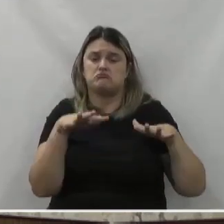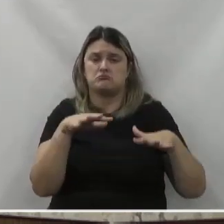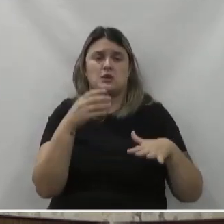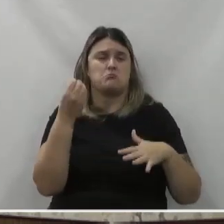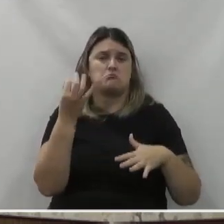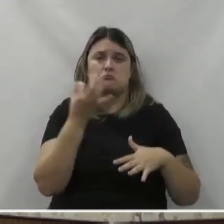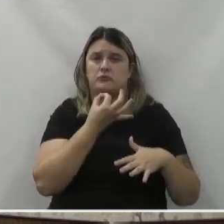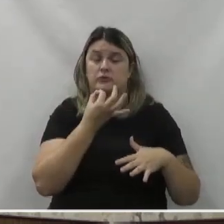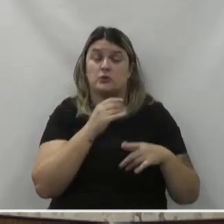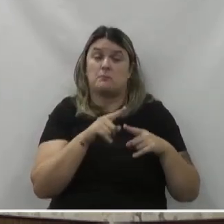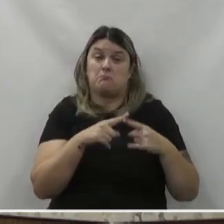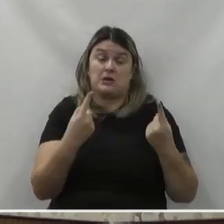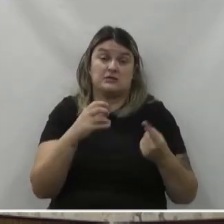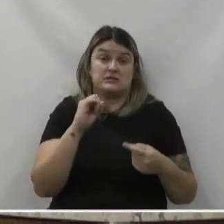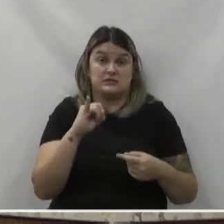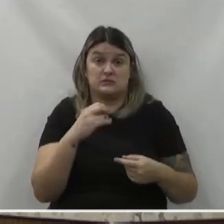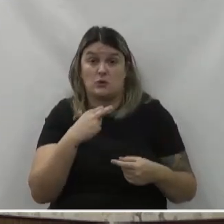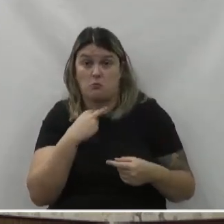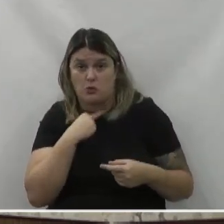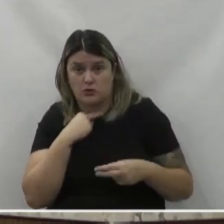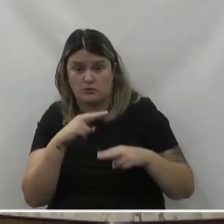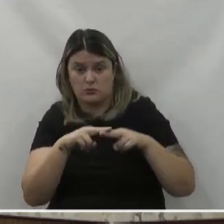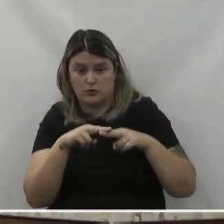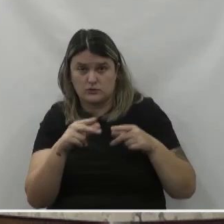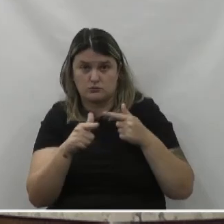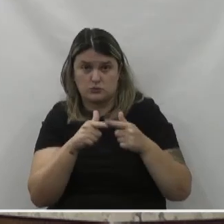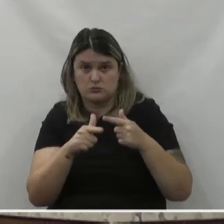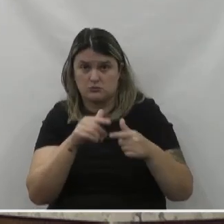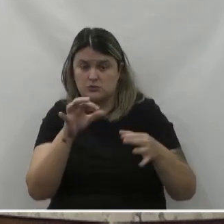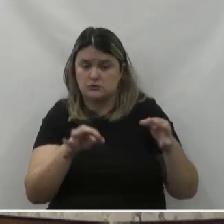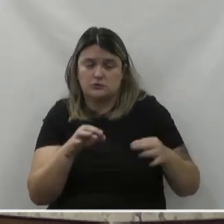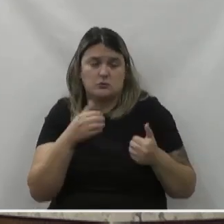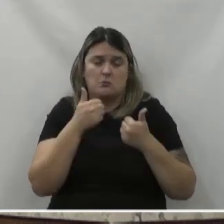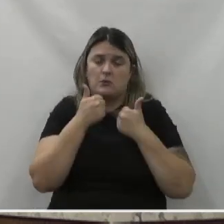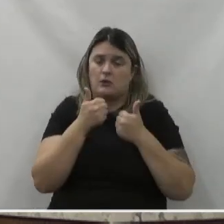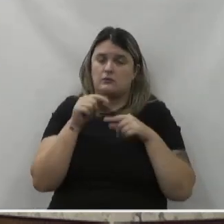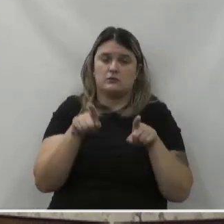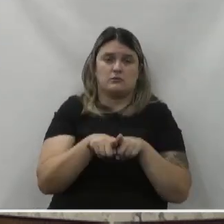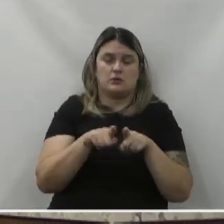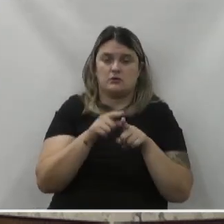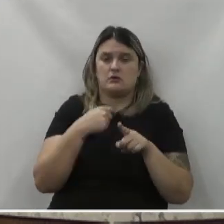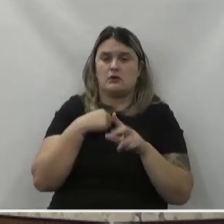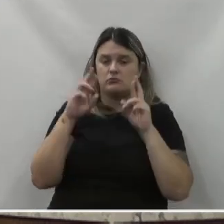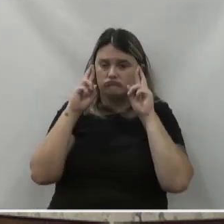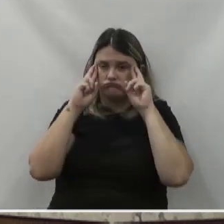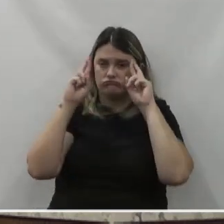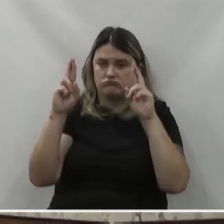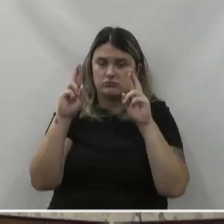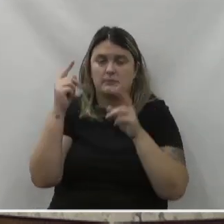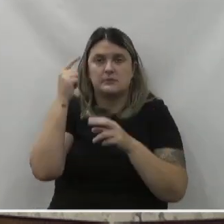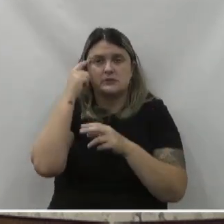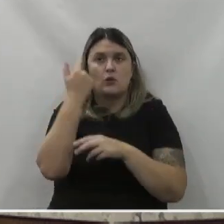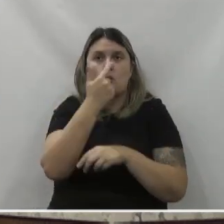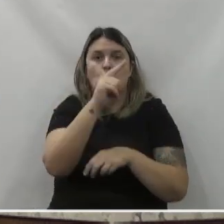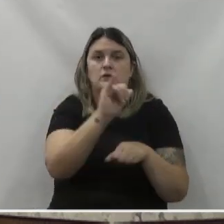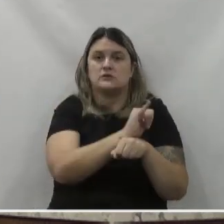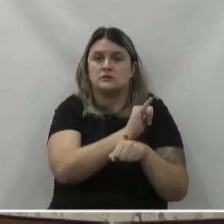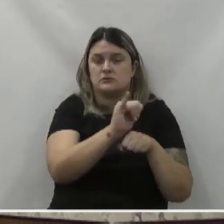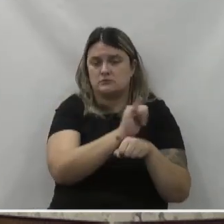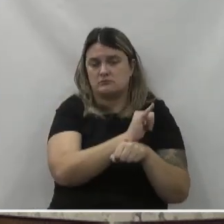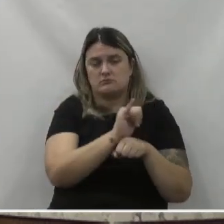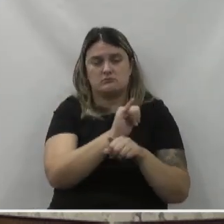ideal. Porém, se não puder, aí por algum motivo legal, daí a gente pode pegar e procurar